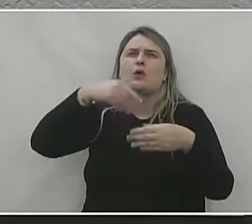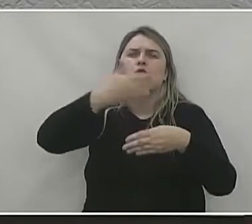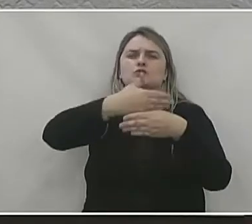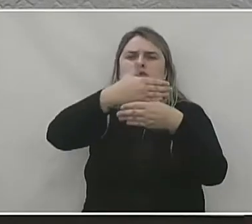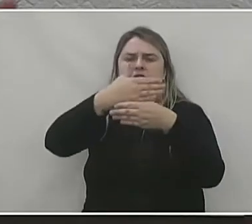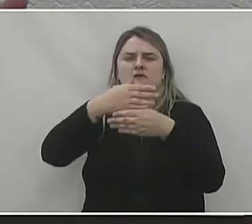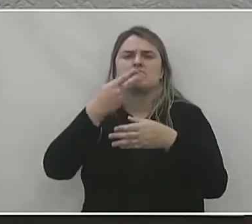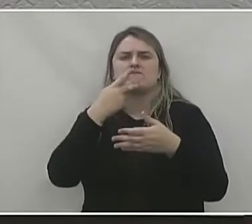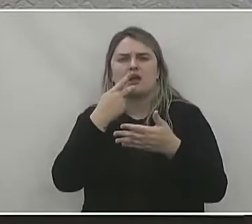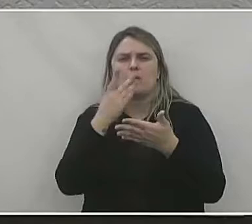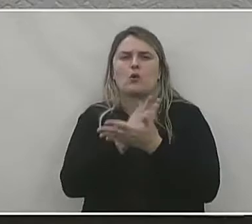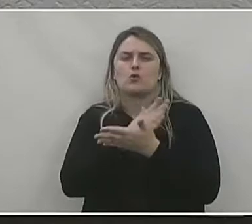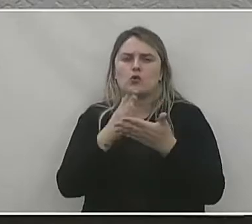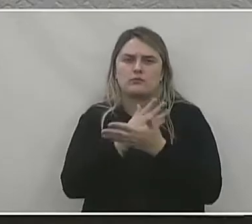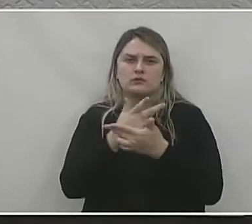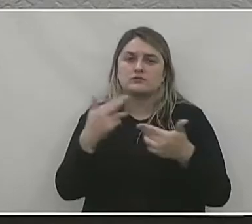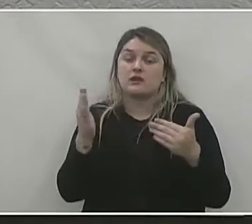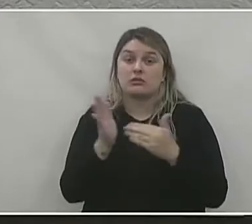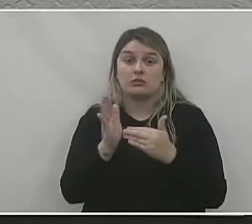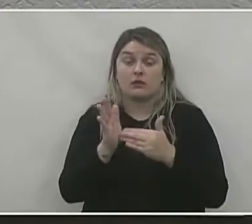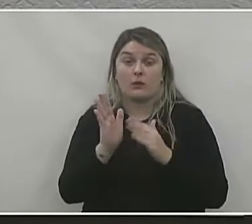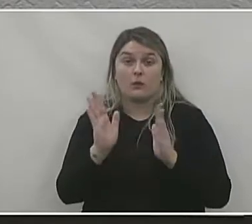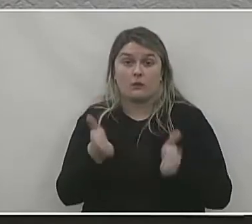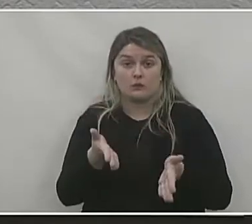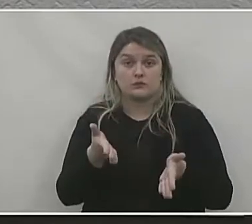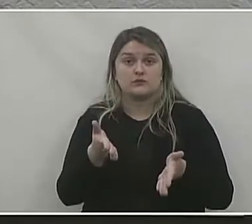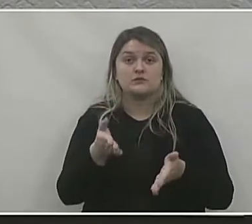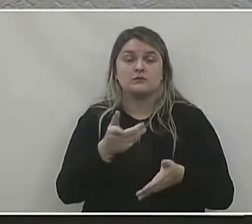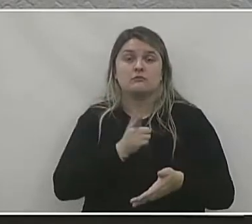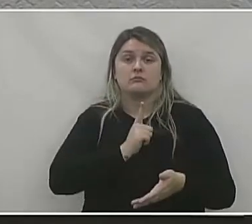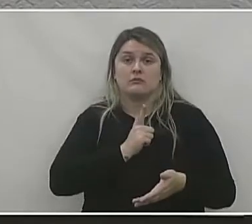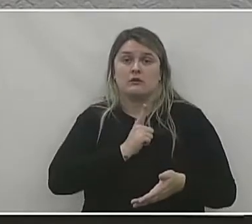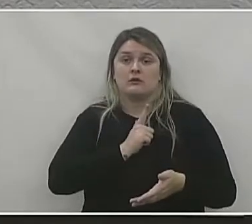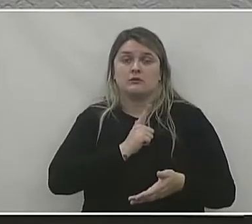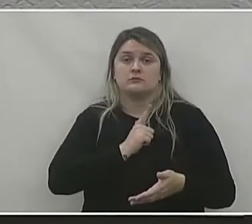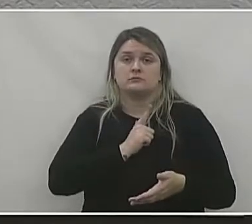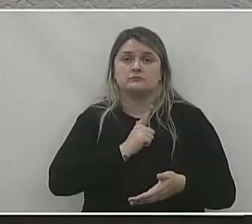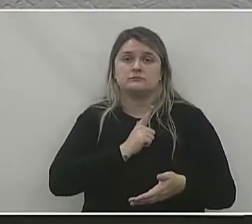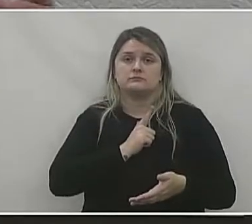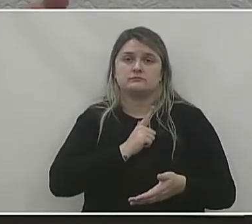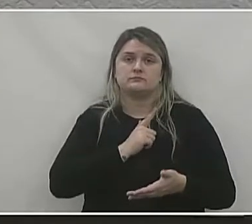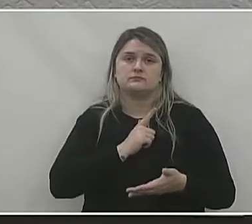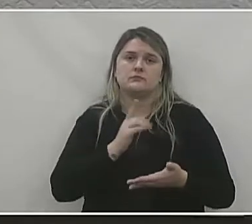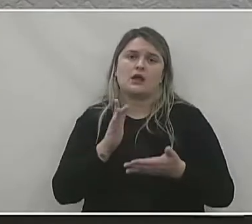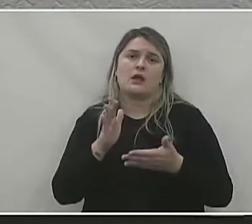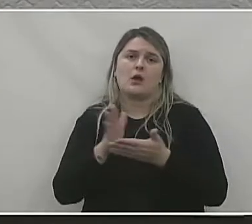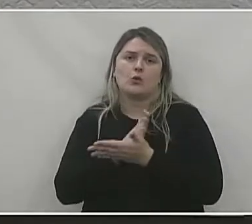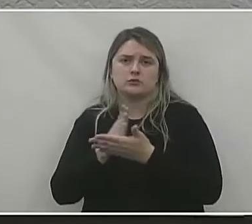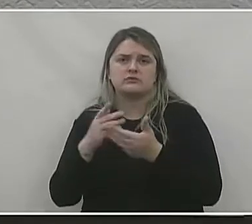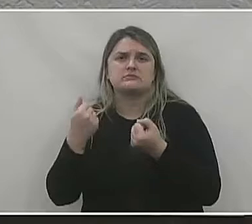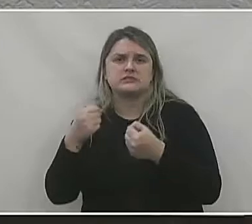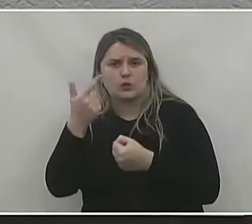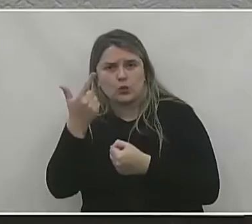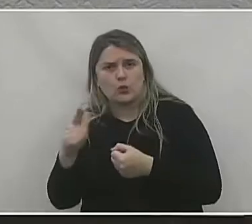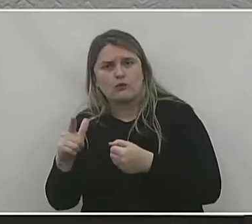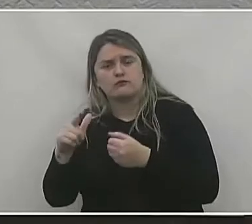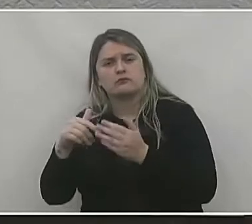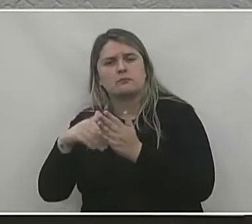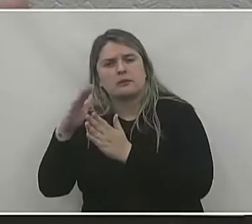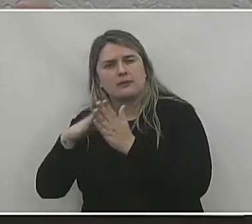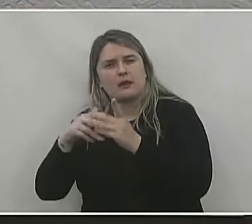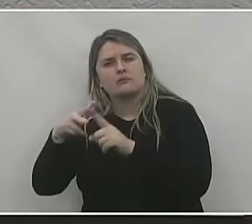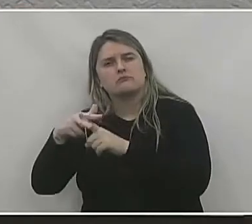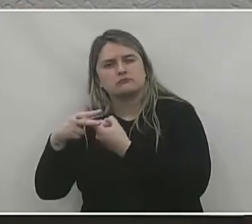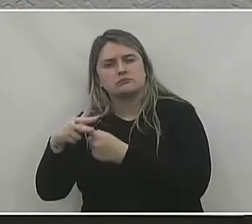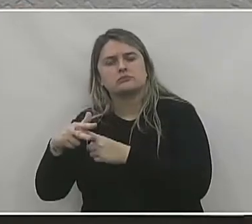cito algumas delas que até hoje ainda elas existem, algumas já precisam de reformas, foi construções